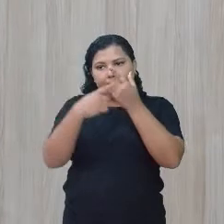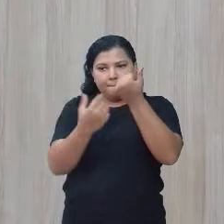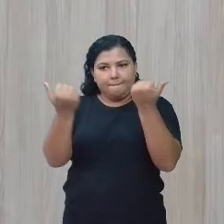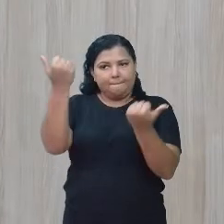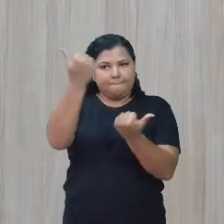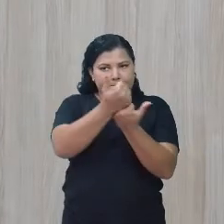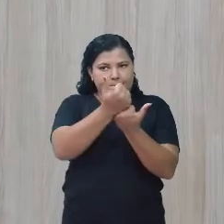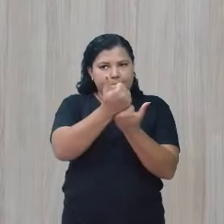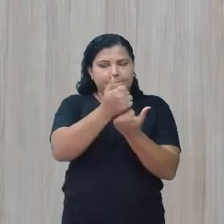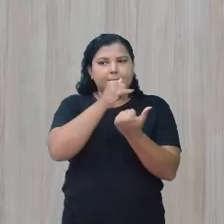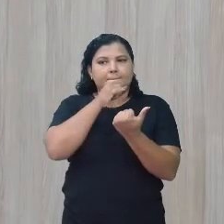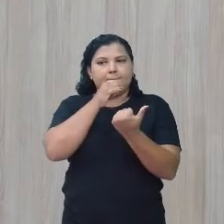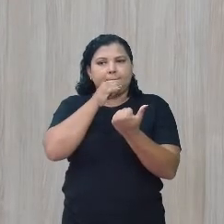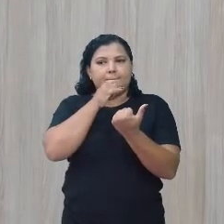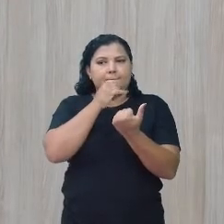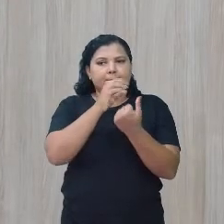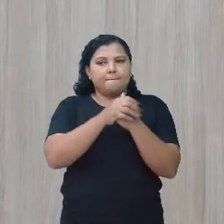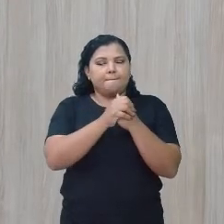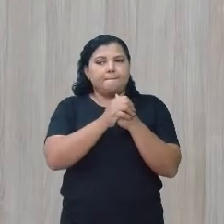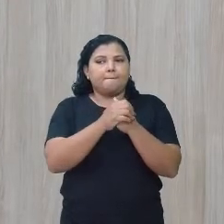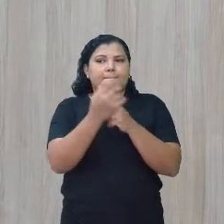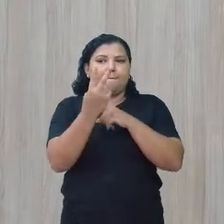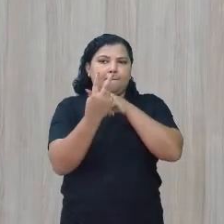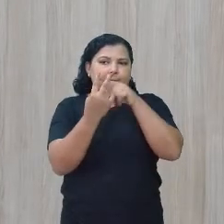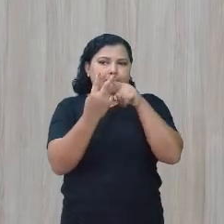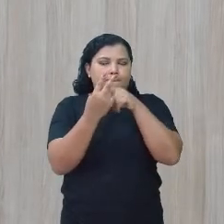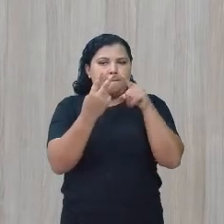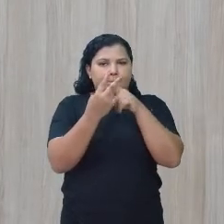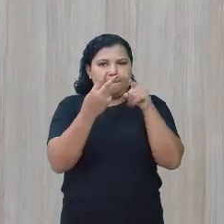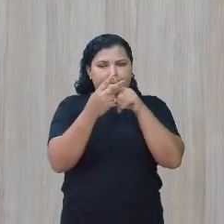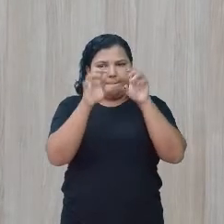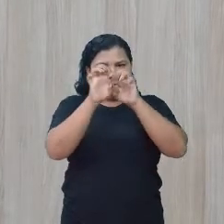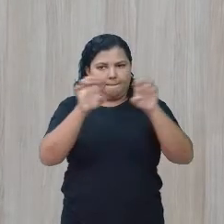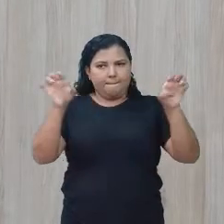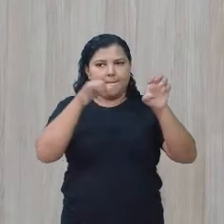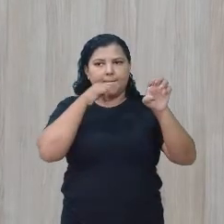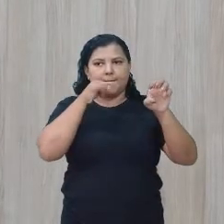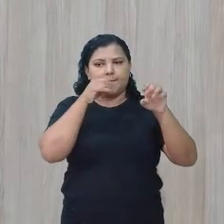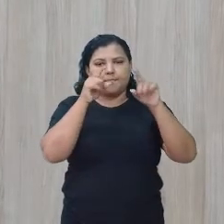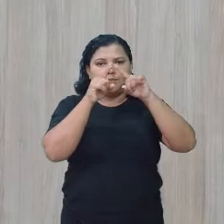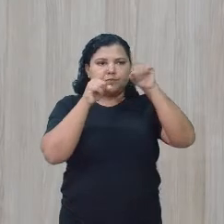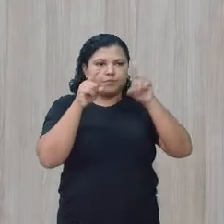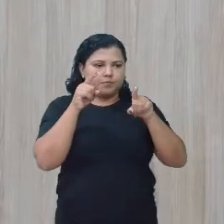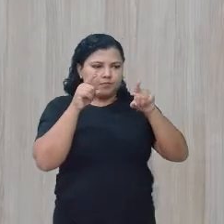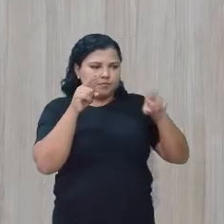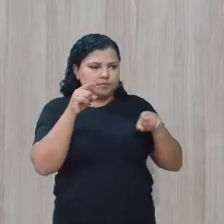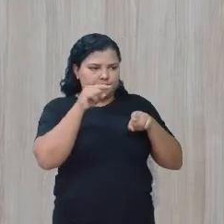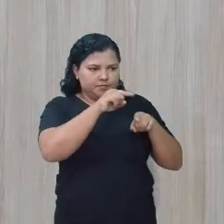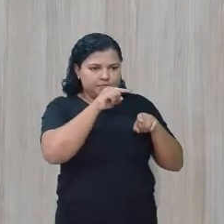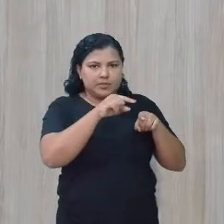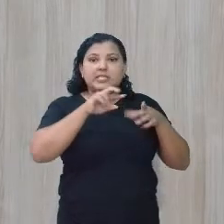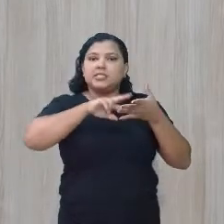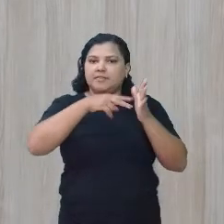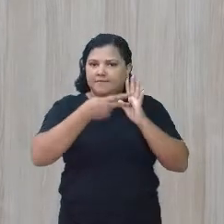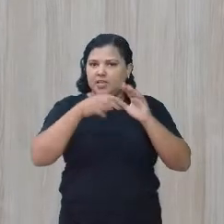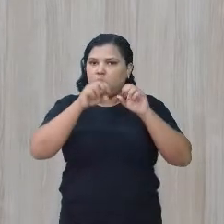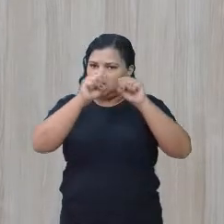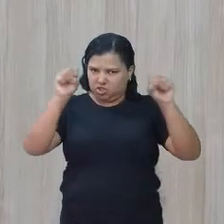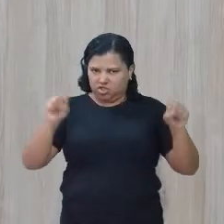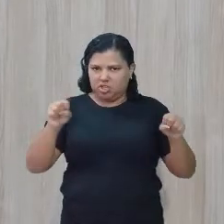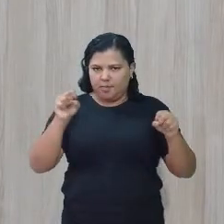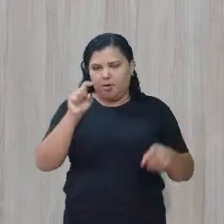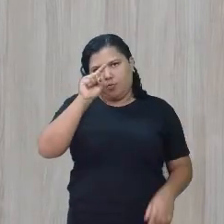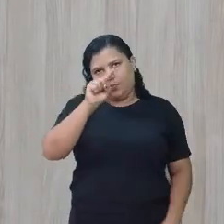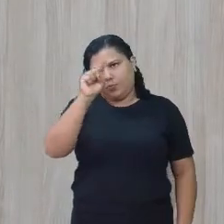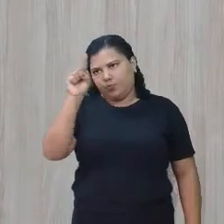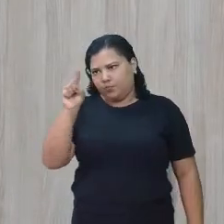substituição. Então eu tenho aí, ó, duas equações. Lembra que a gente indica o sistema por essa chavezinha, né? Ele indicando que a gente está unindo